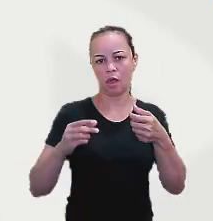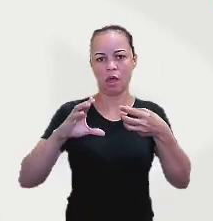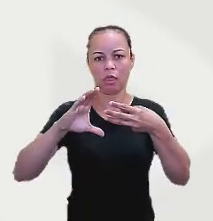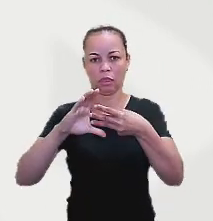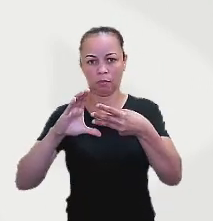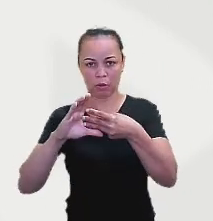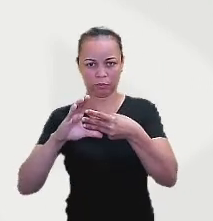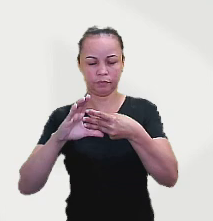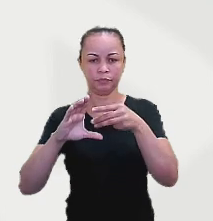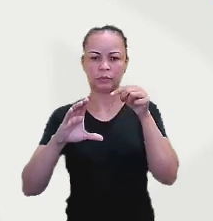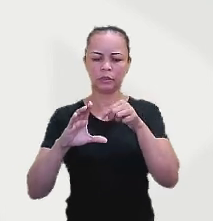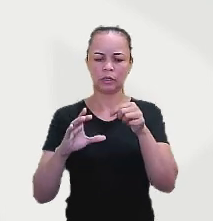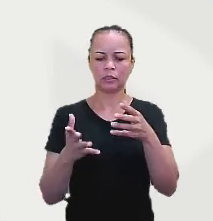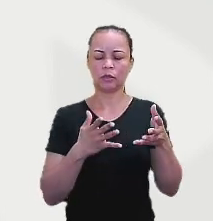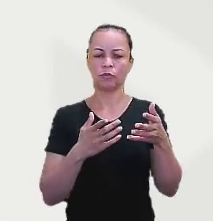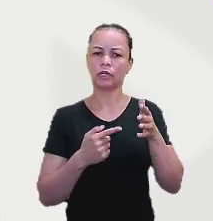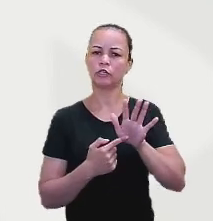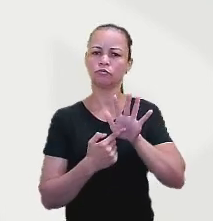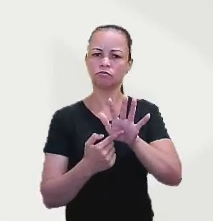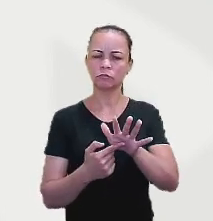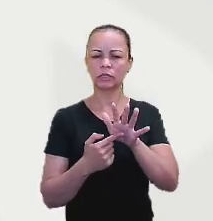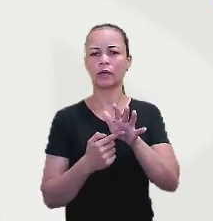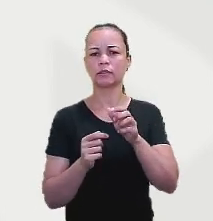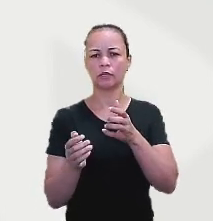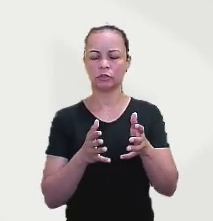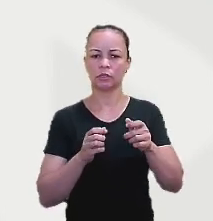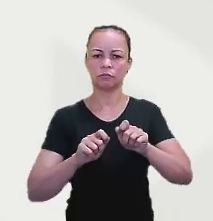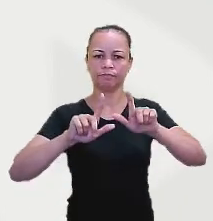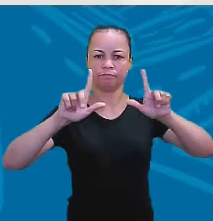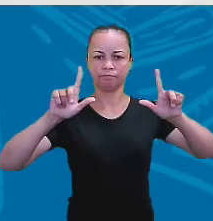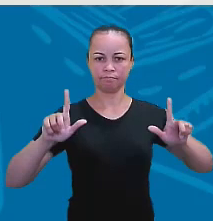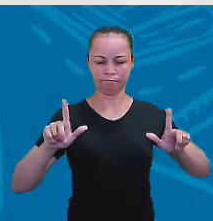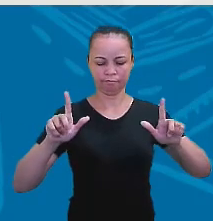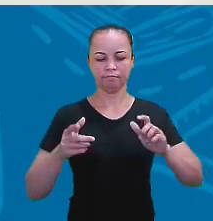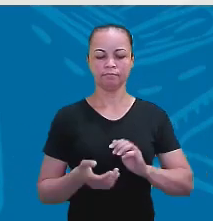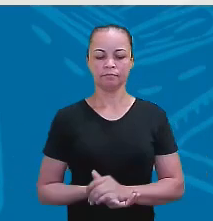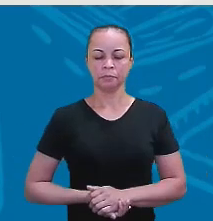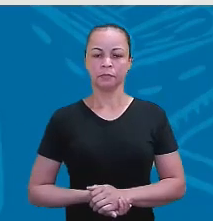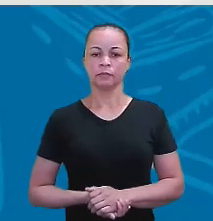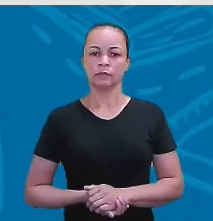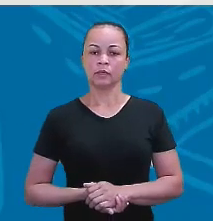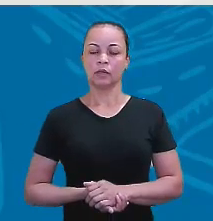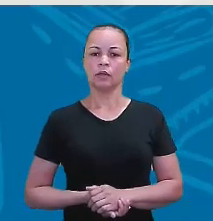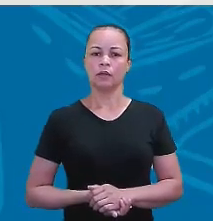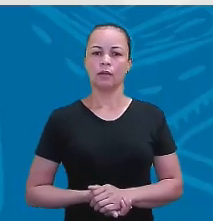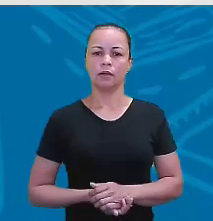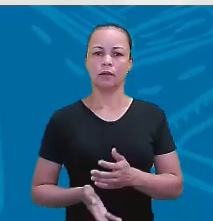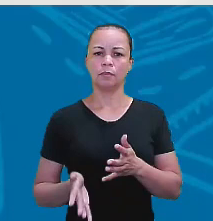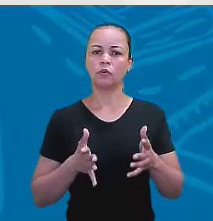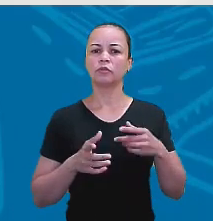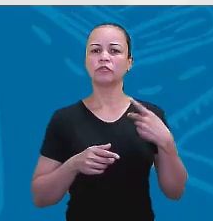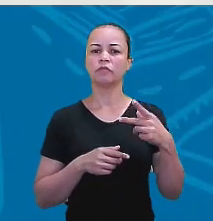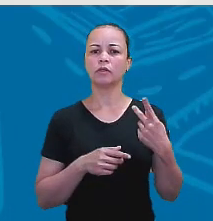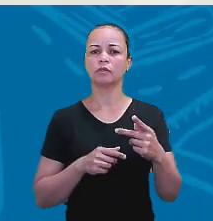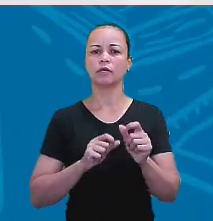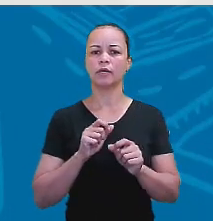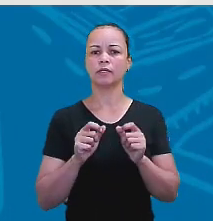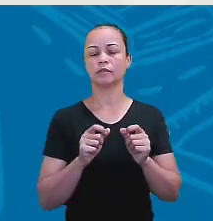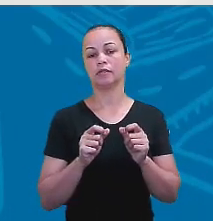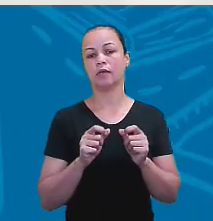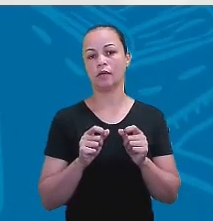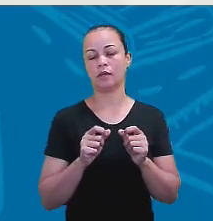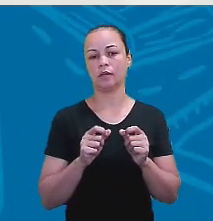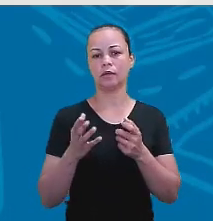que a gente acabou de enumerar, que a gente acabou de categorizar. Volta aqui comigo, por favor, produção. Que a gente acabou de fazer essa categorização. Não há na